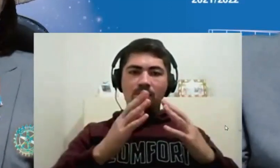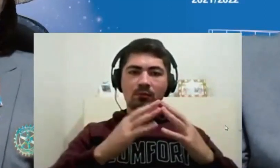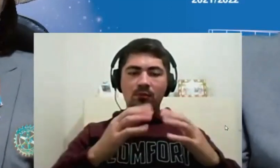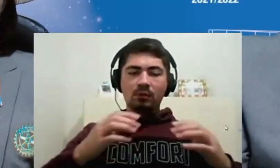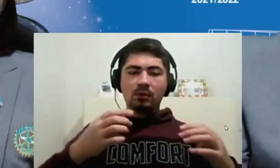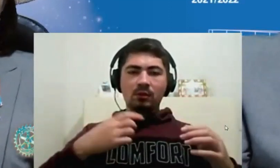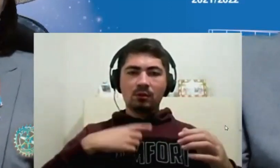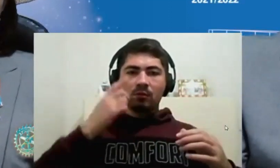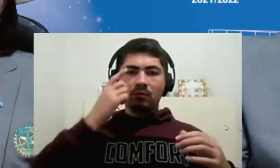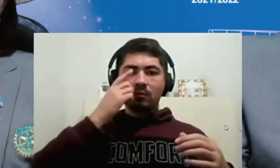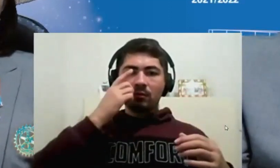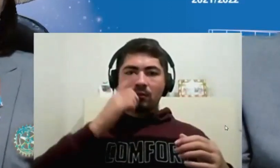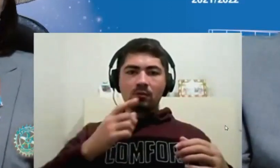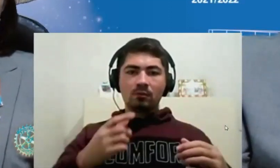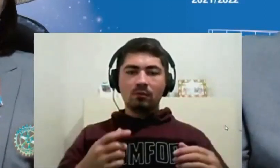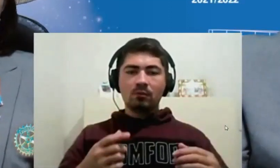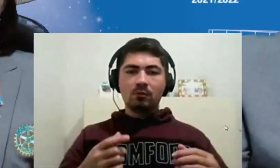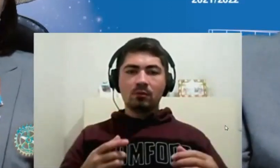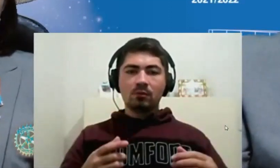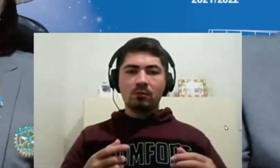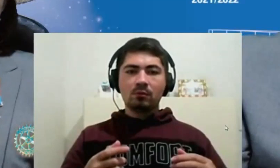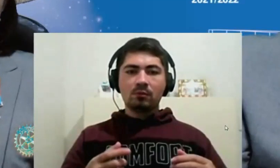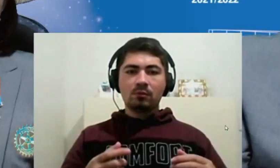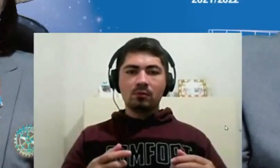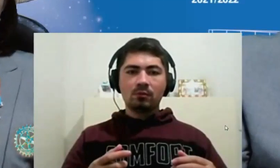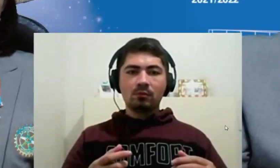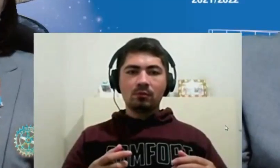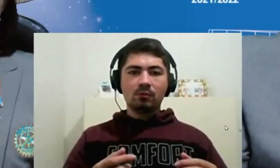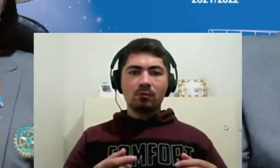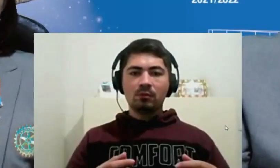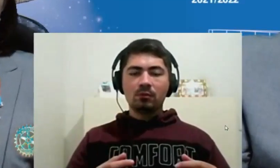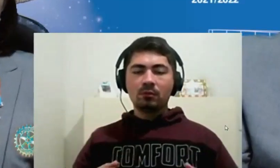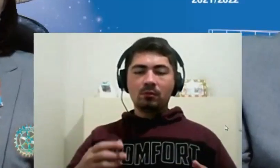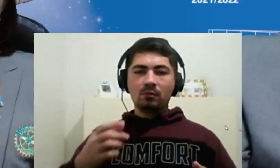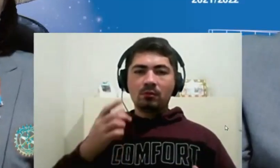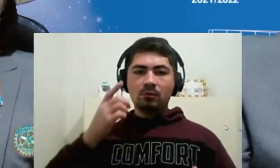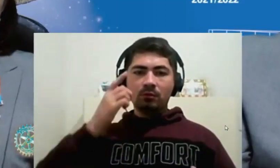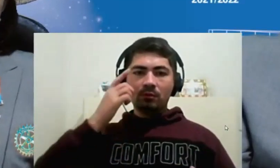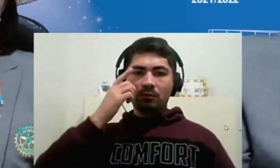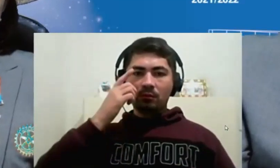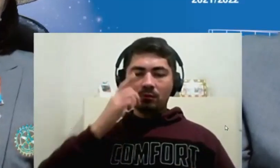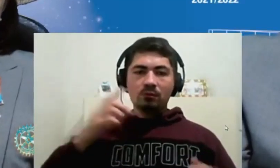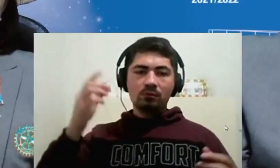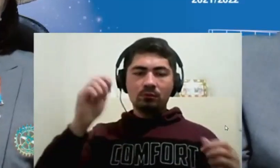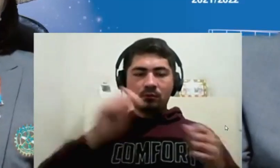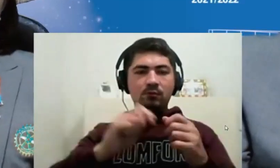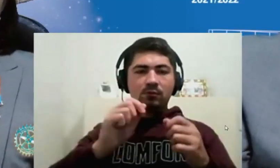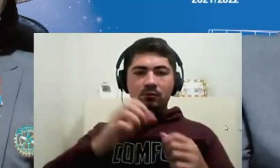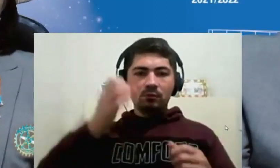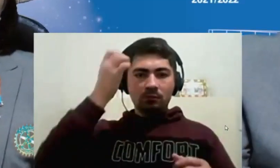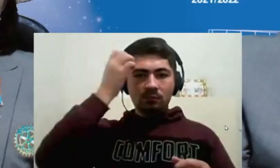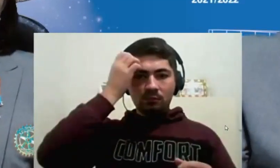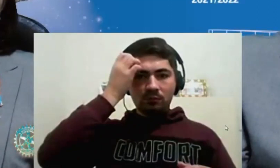sabe até pousar, pernoitar em outra cidade para um seminário. Estamos em